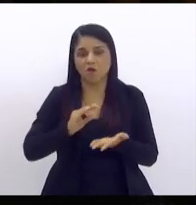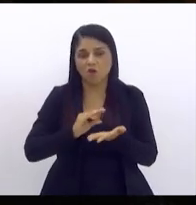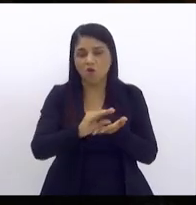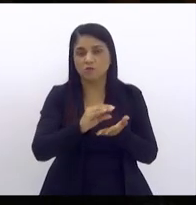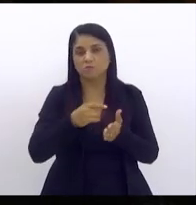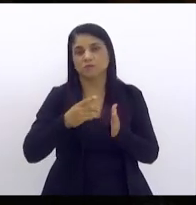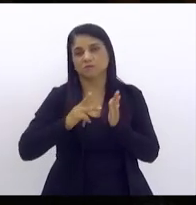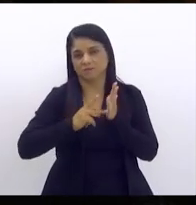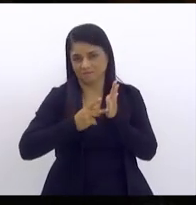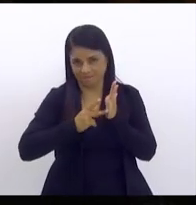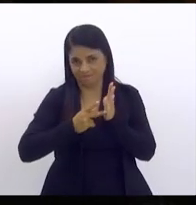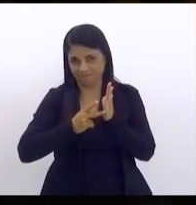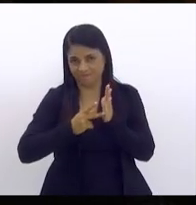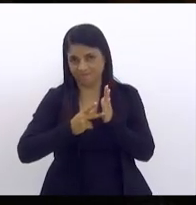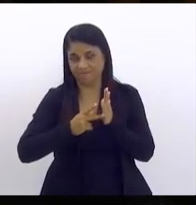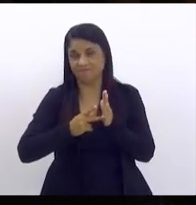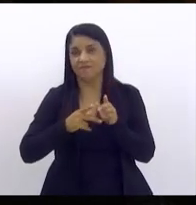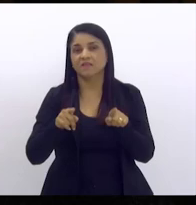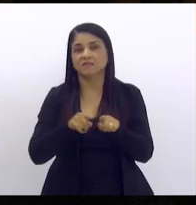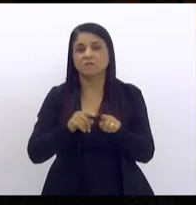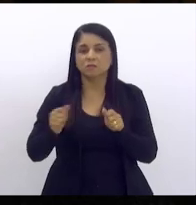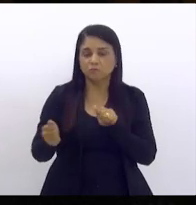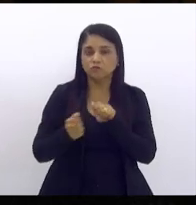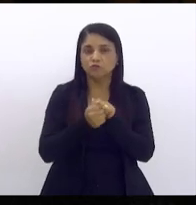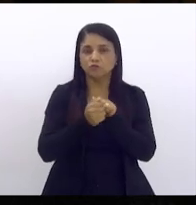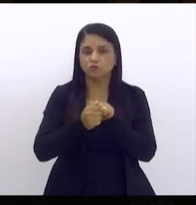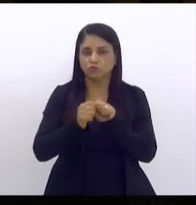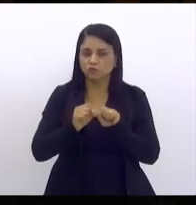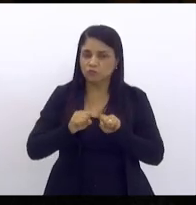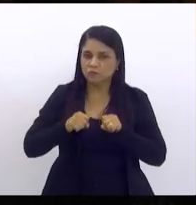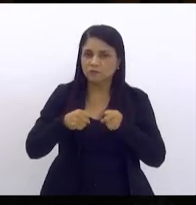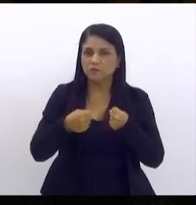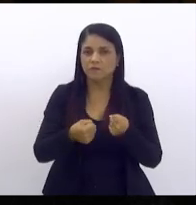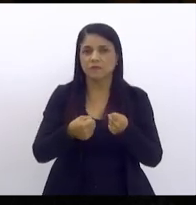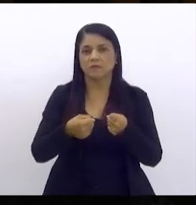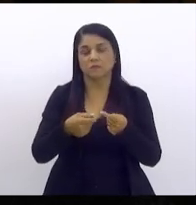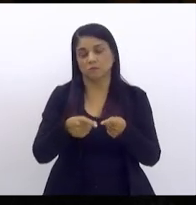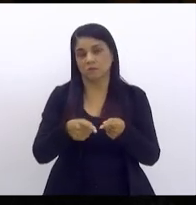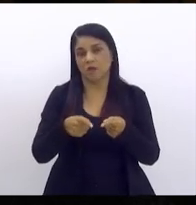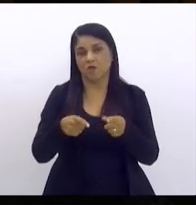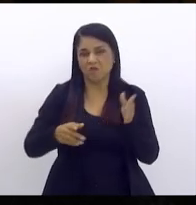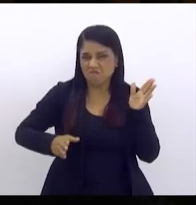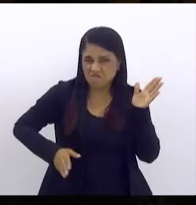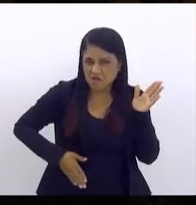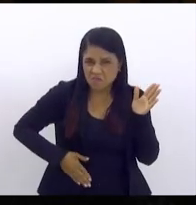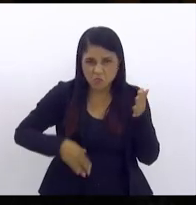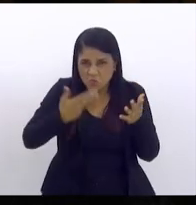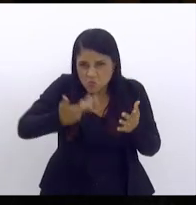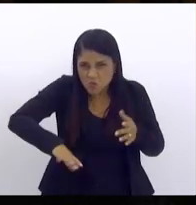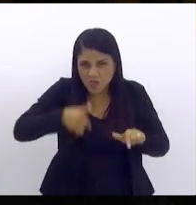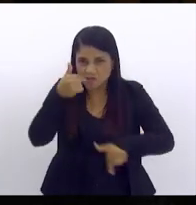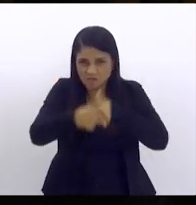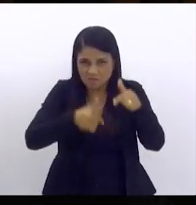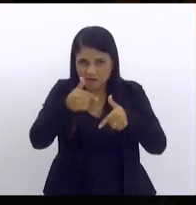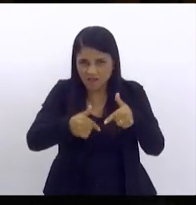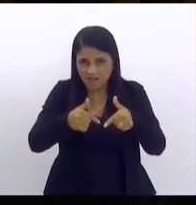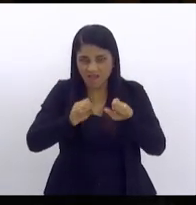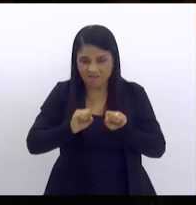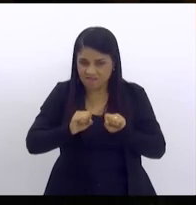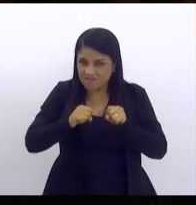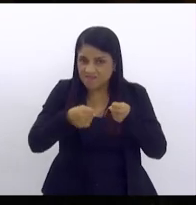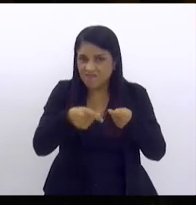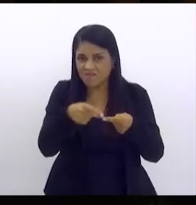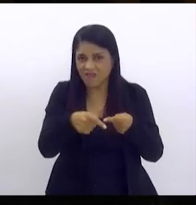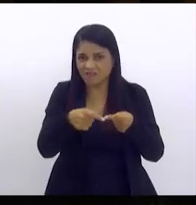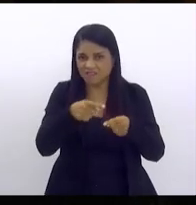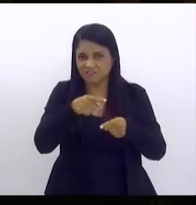aos sindicatos de pelegos e daqueles vagabundos que não querem trabalhar e que defendem, dando instrumentos aos